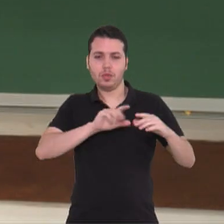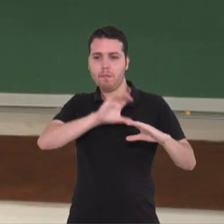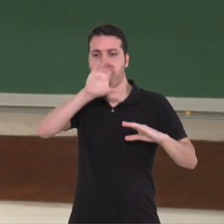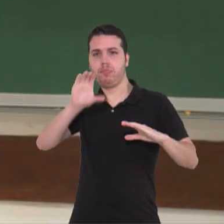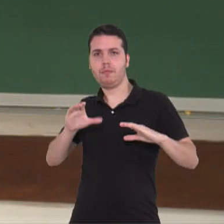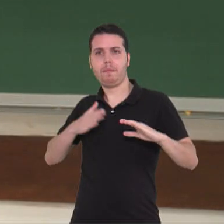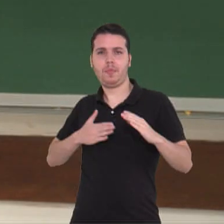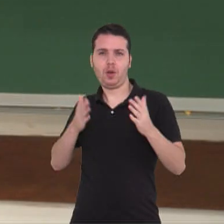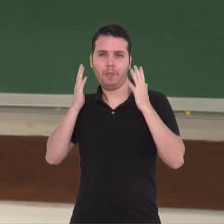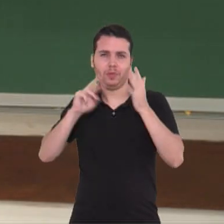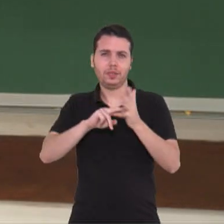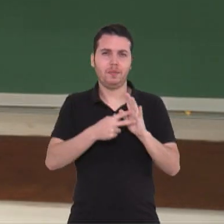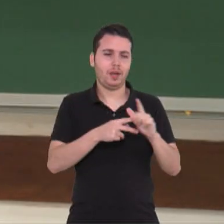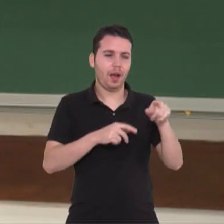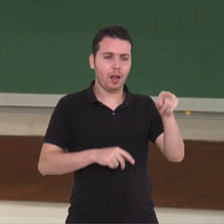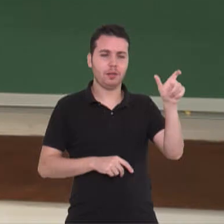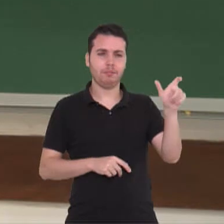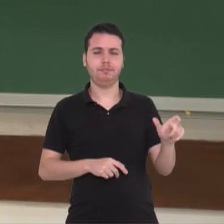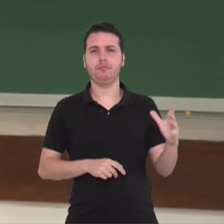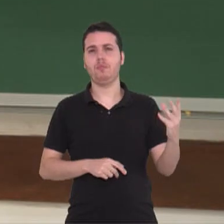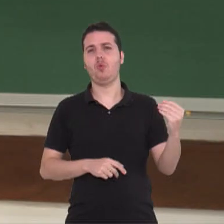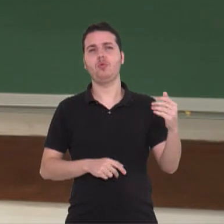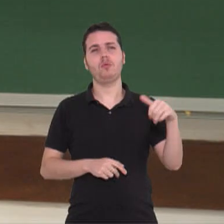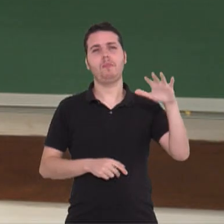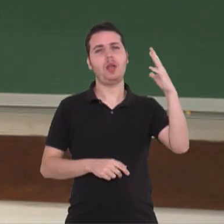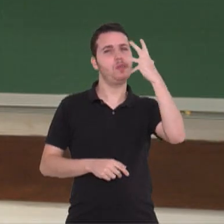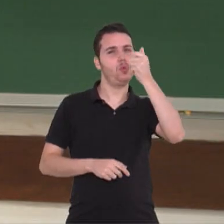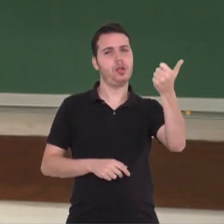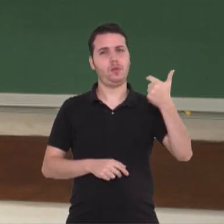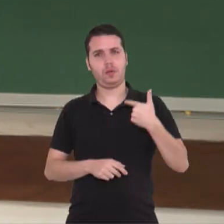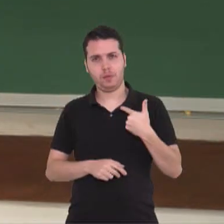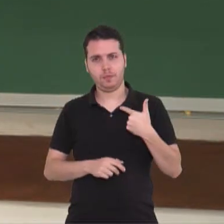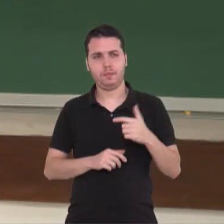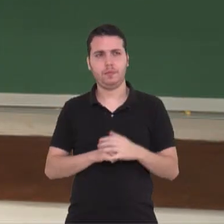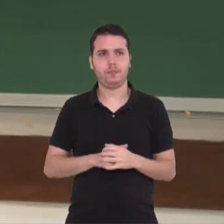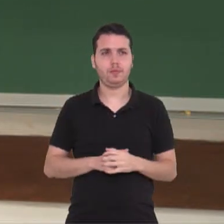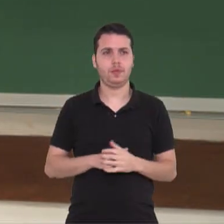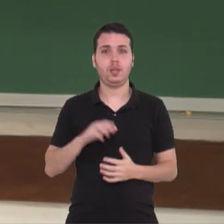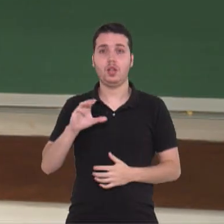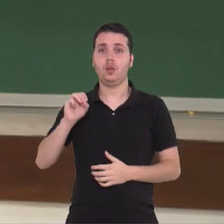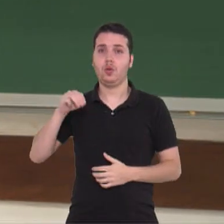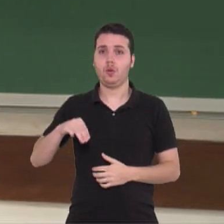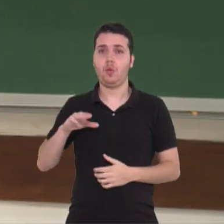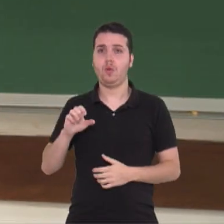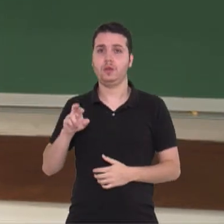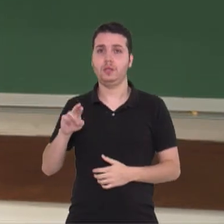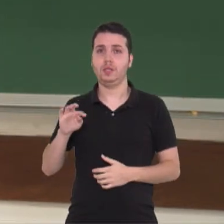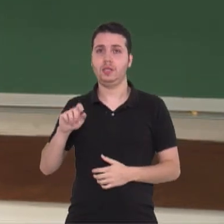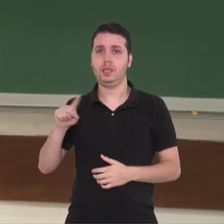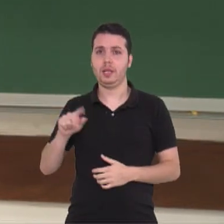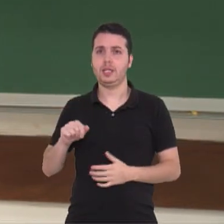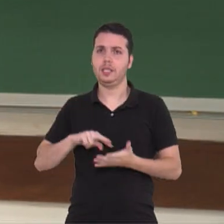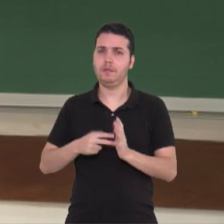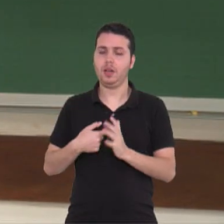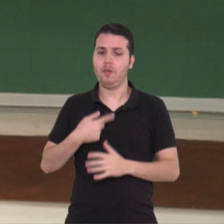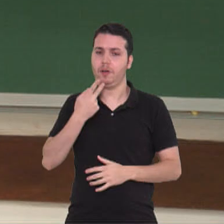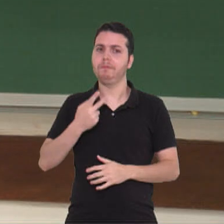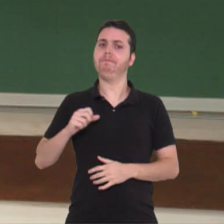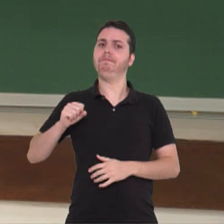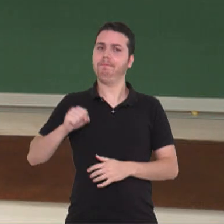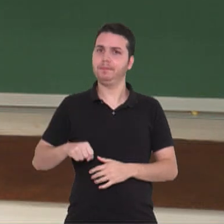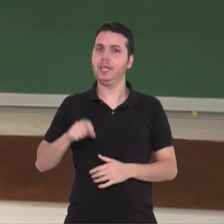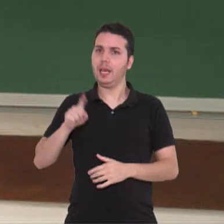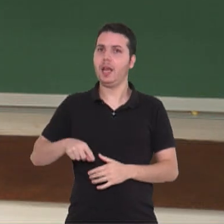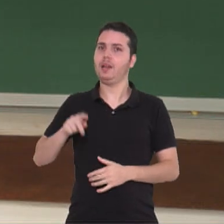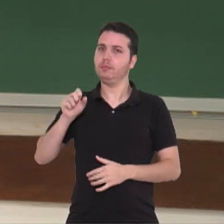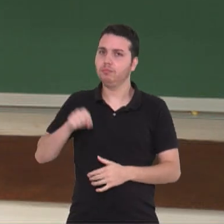com certeza. Então, ele pede para um de intensidade e um de afirmação. Quando eu falo com certeza, eu estou afirmando alguma coisa.